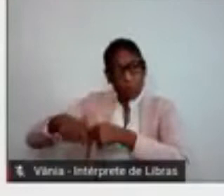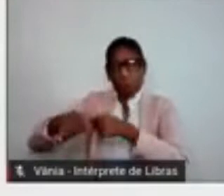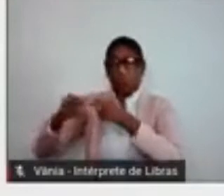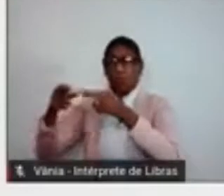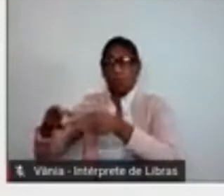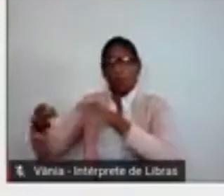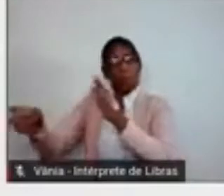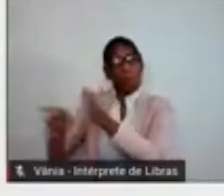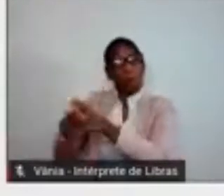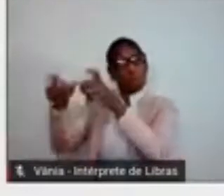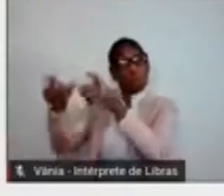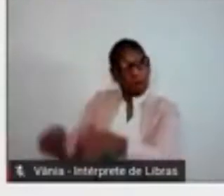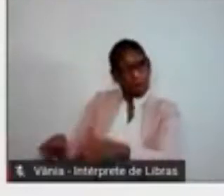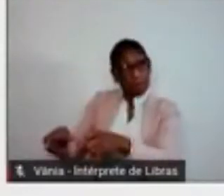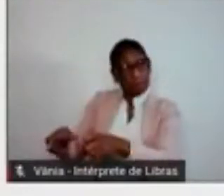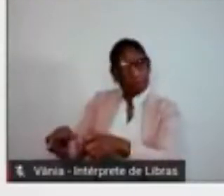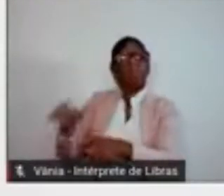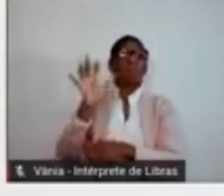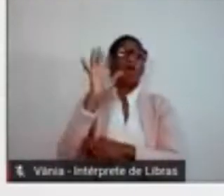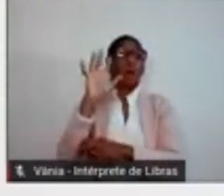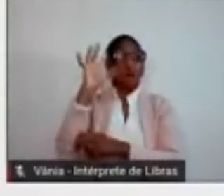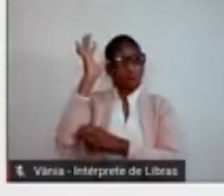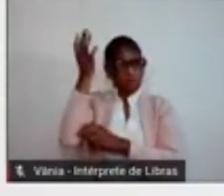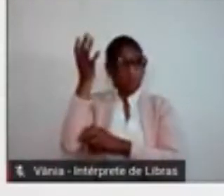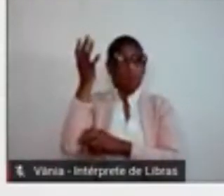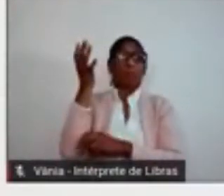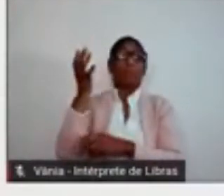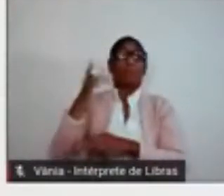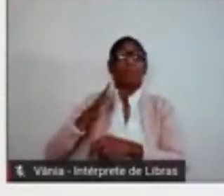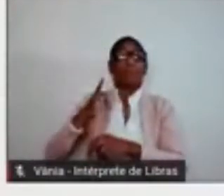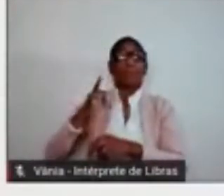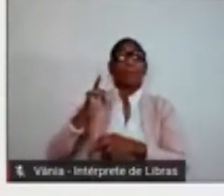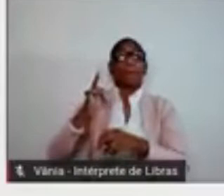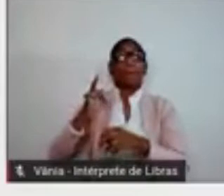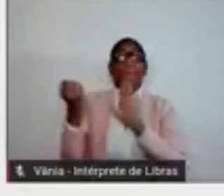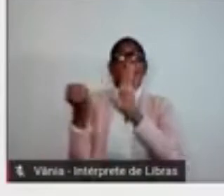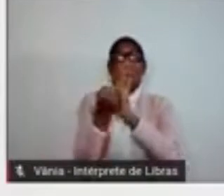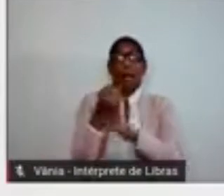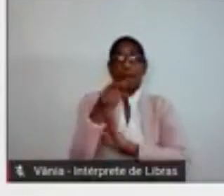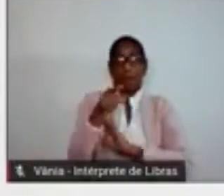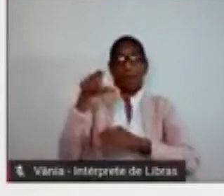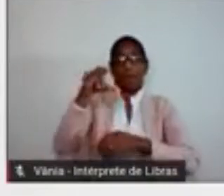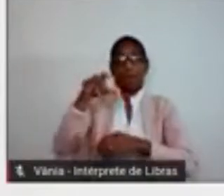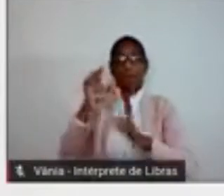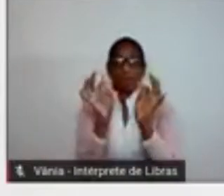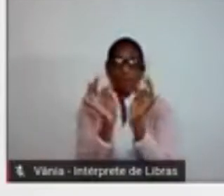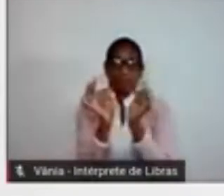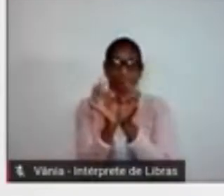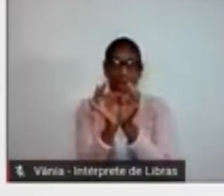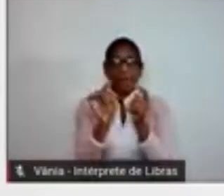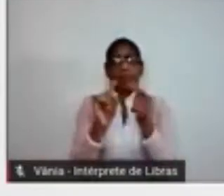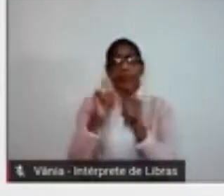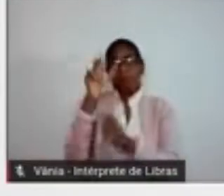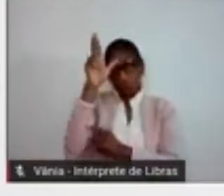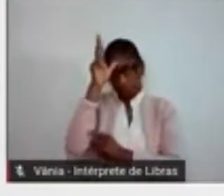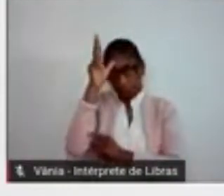região, o que já aconteceu ali. Estão marcadas no mapa as regiões de Taquara, de Novo